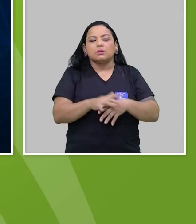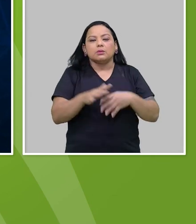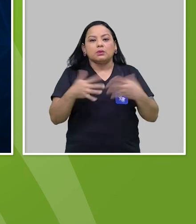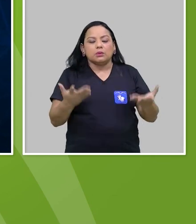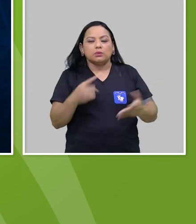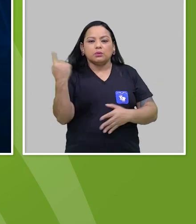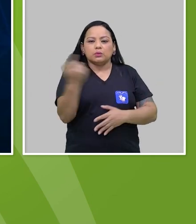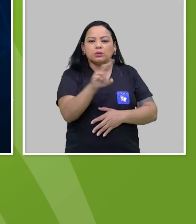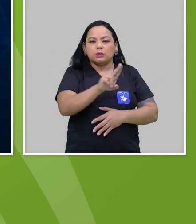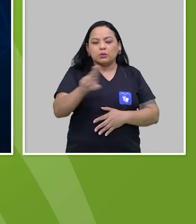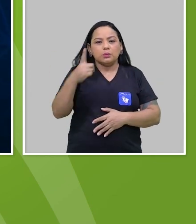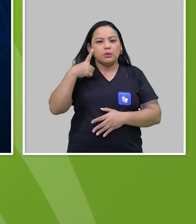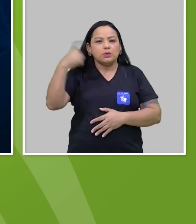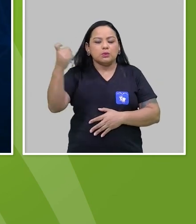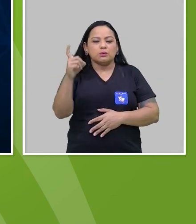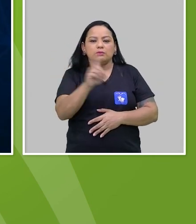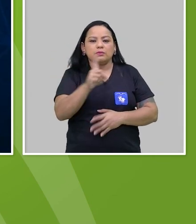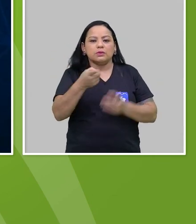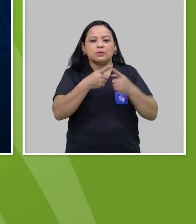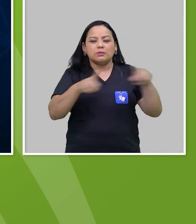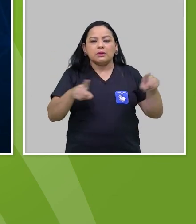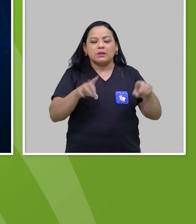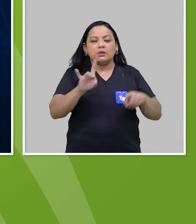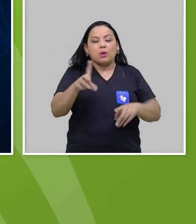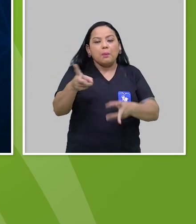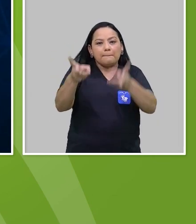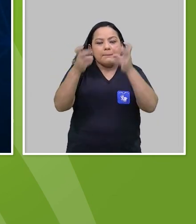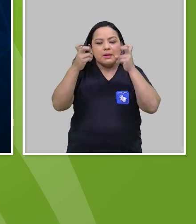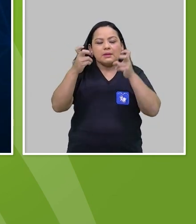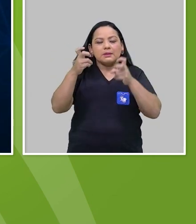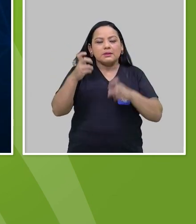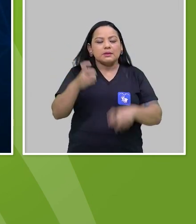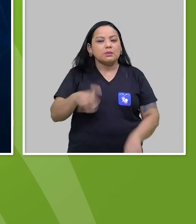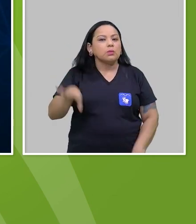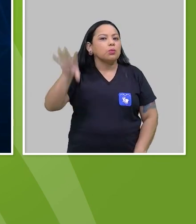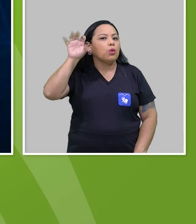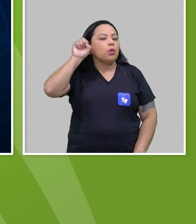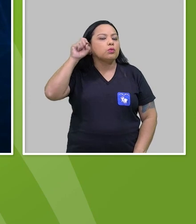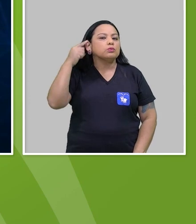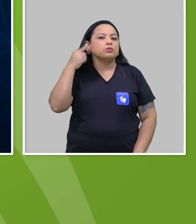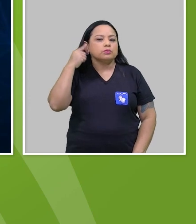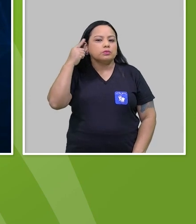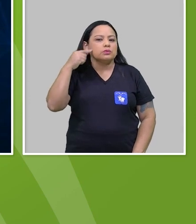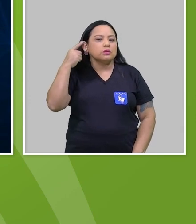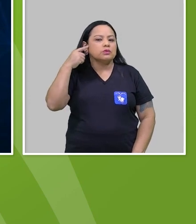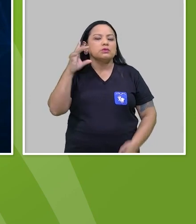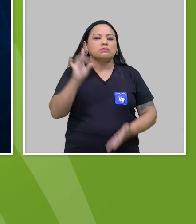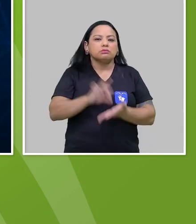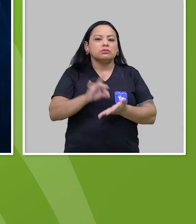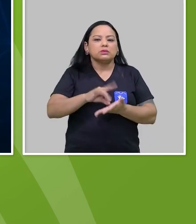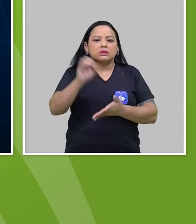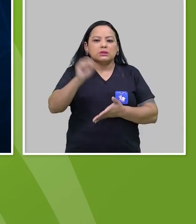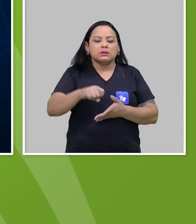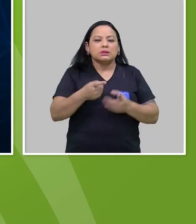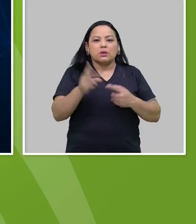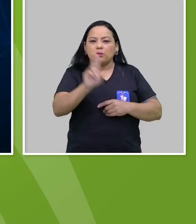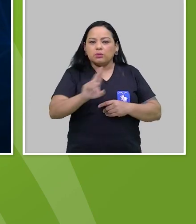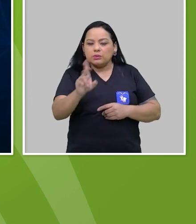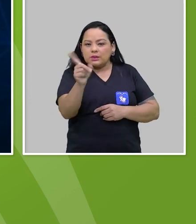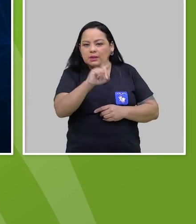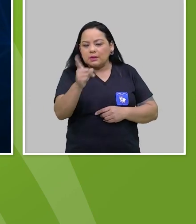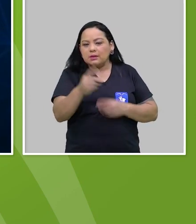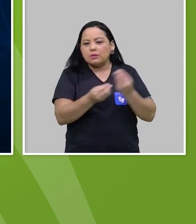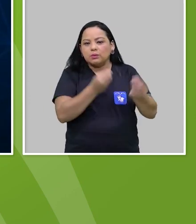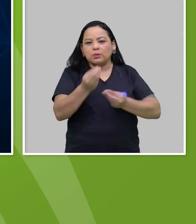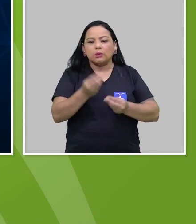não vai chamar de som. Só aquela que eu consigo perceber pelos meus ouvidos. É claro que a gente não vai utilizar um